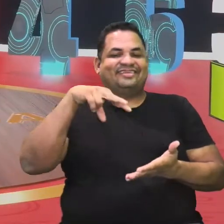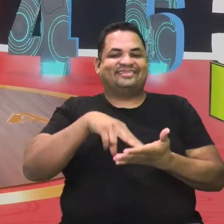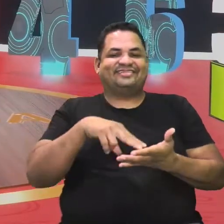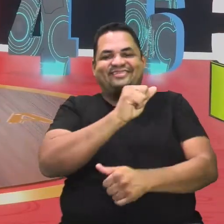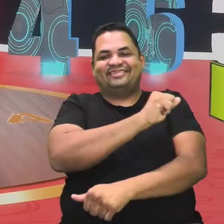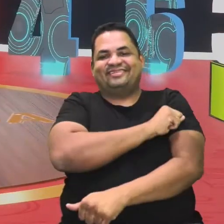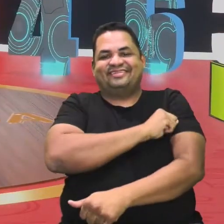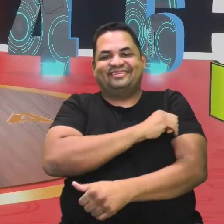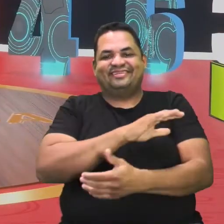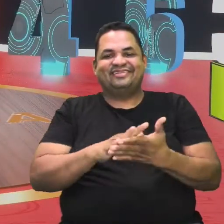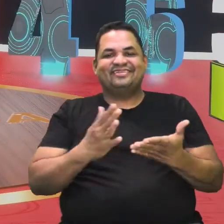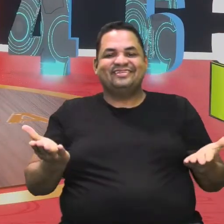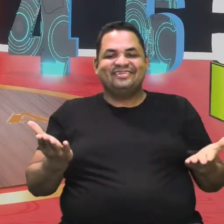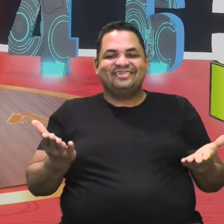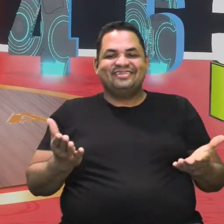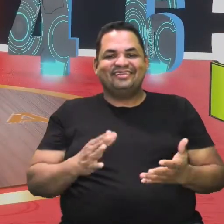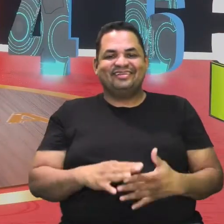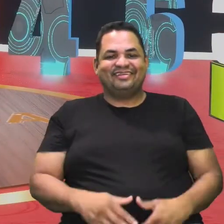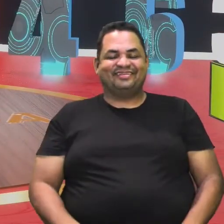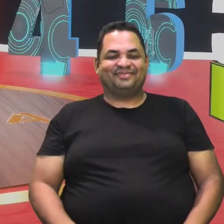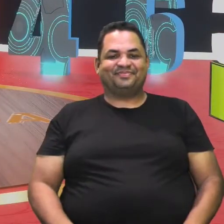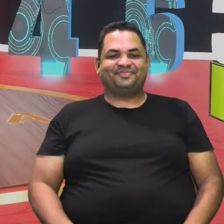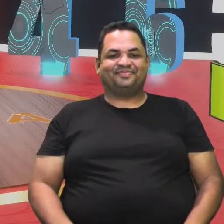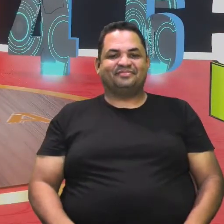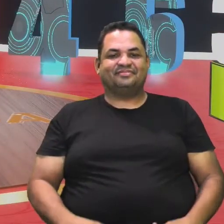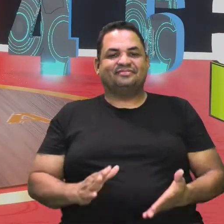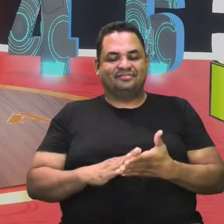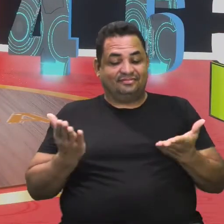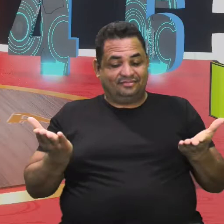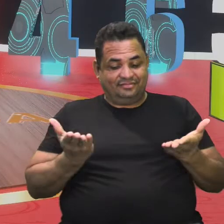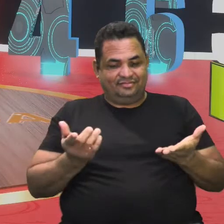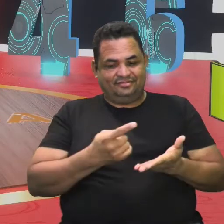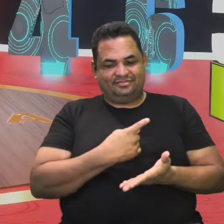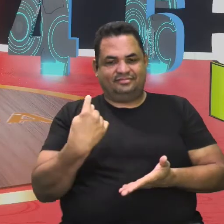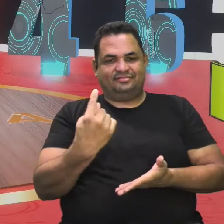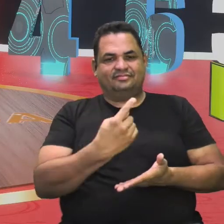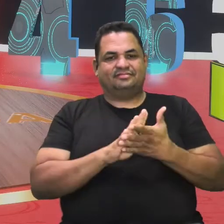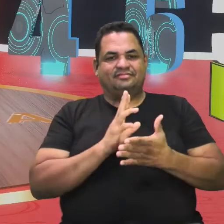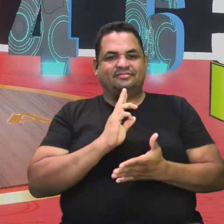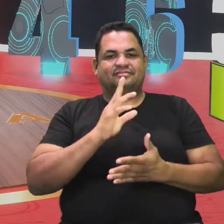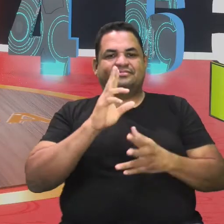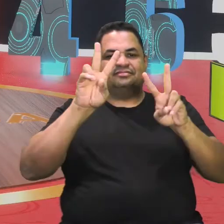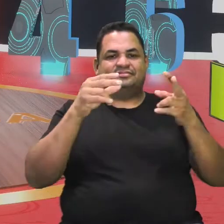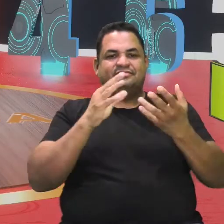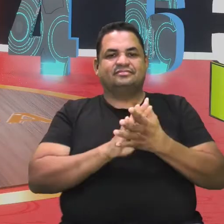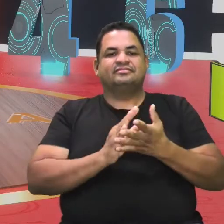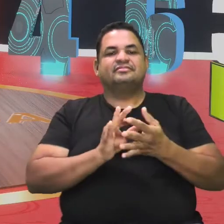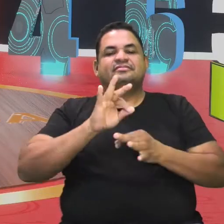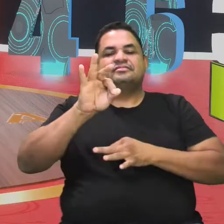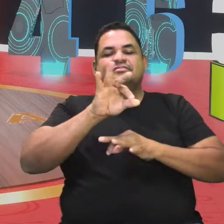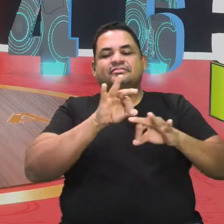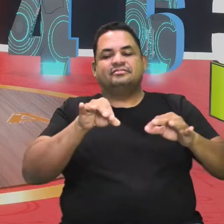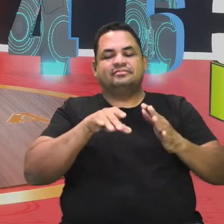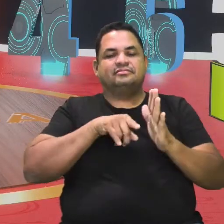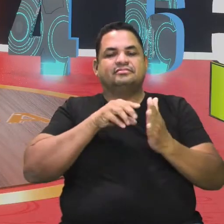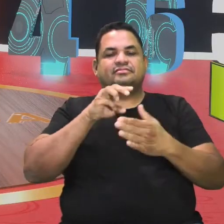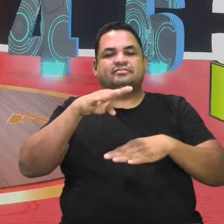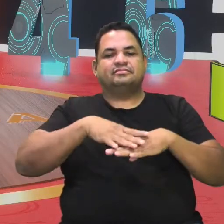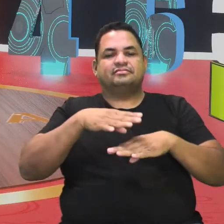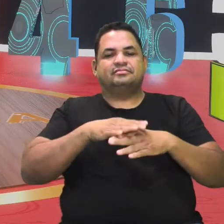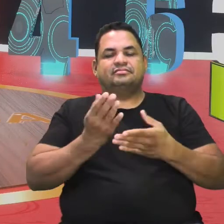É verdade, os comentários são esses, né? Estamos aqui continuando o assunto da geometria analítica